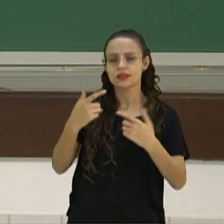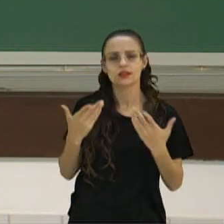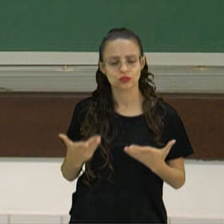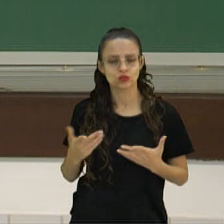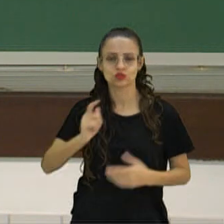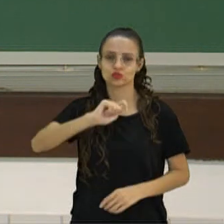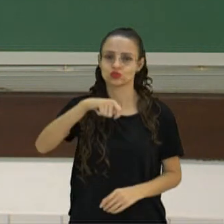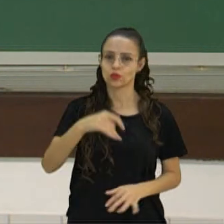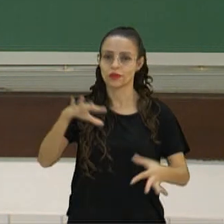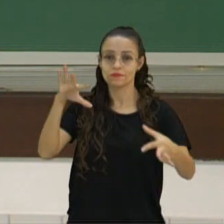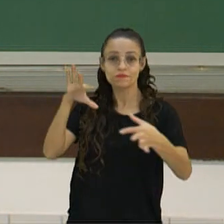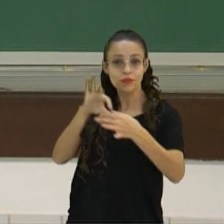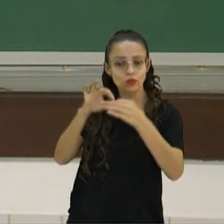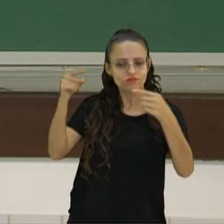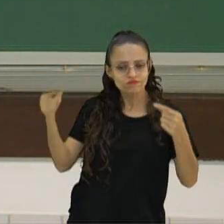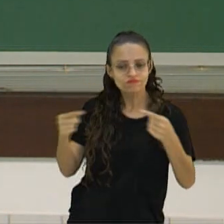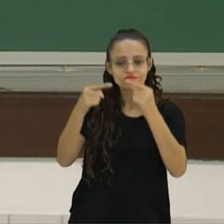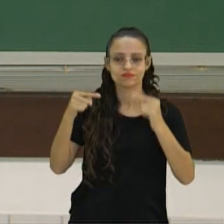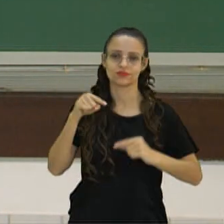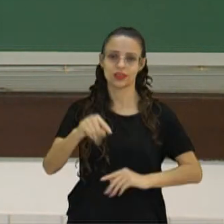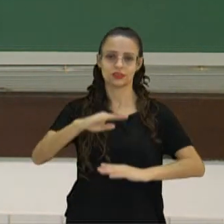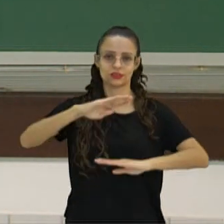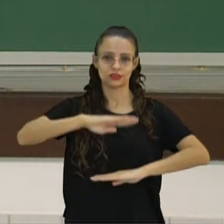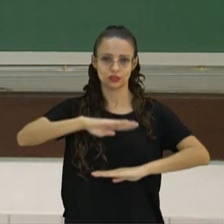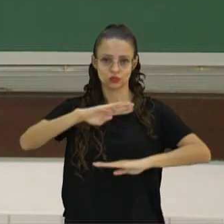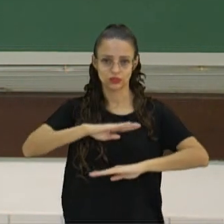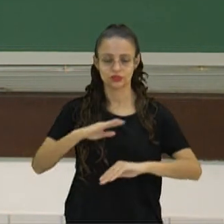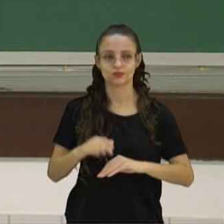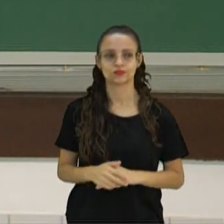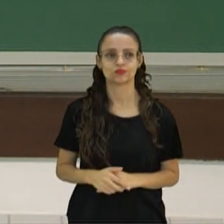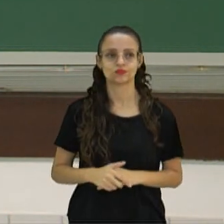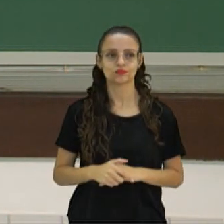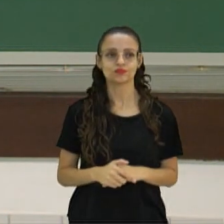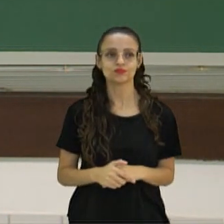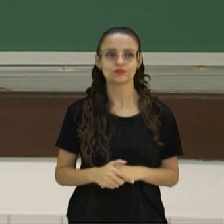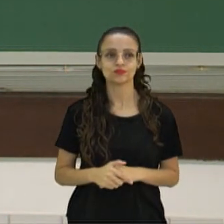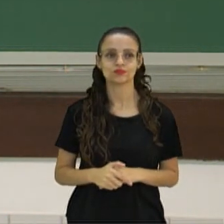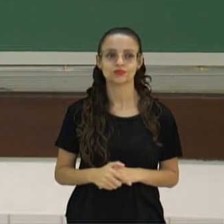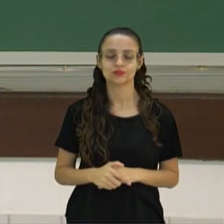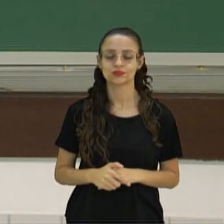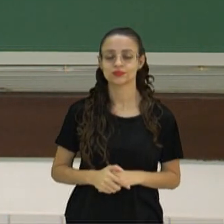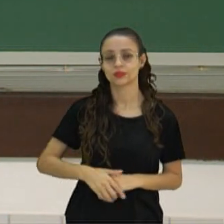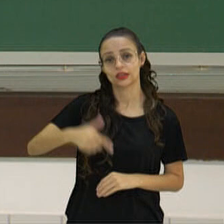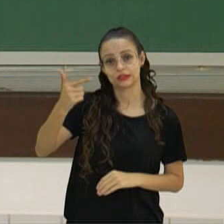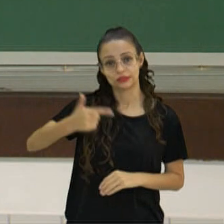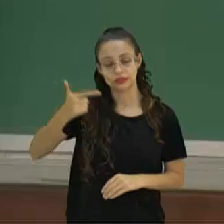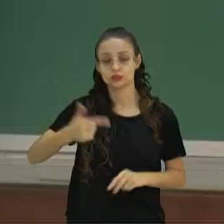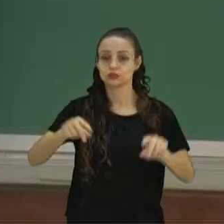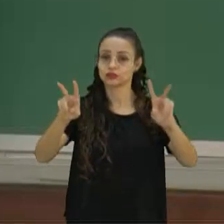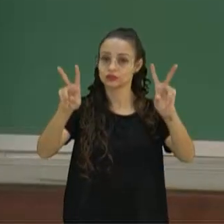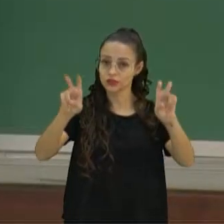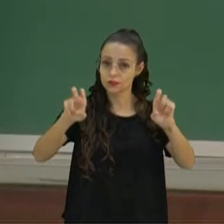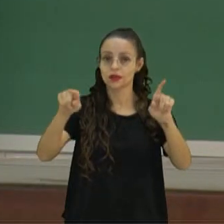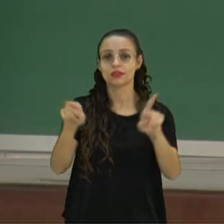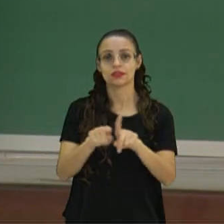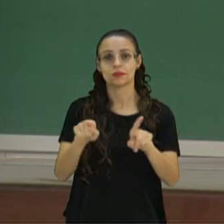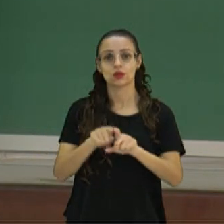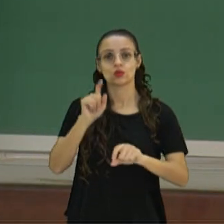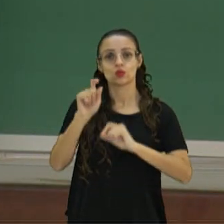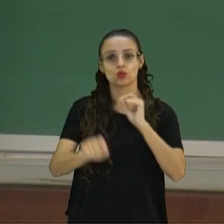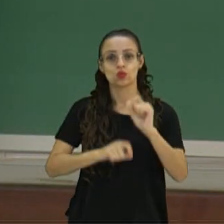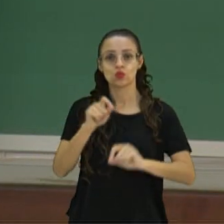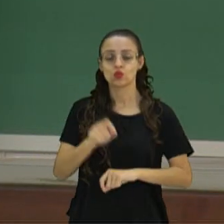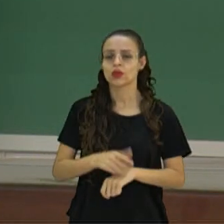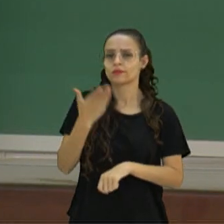determinada situação. Então, temos a primeira revisão da improvisação. O segundo tema que nós vimos também, né, são